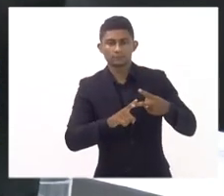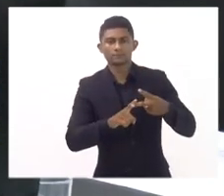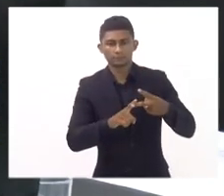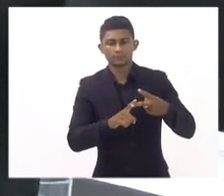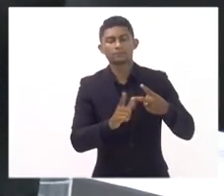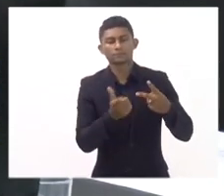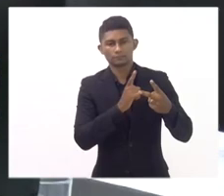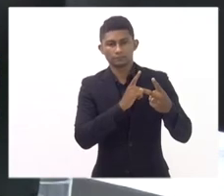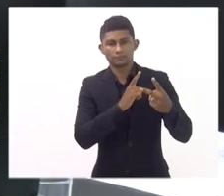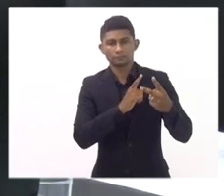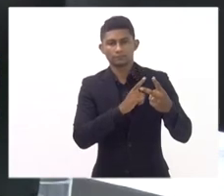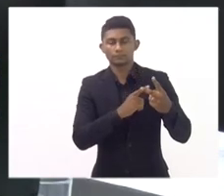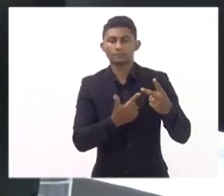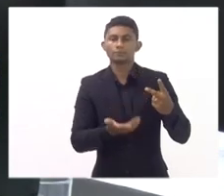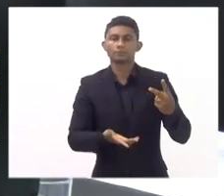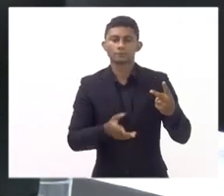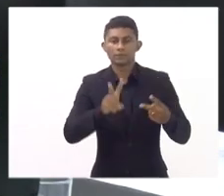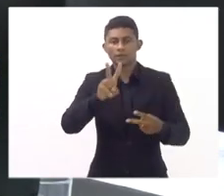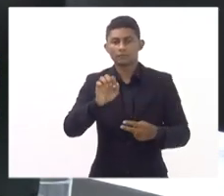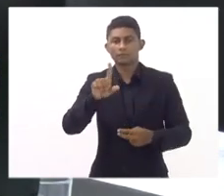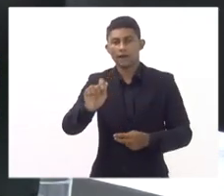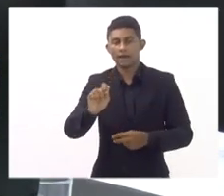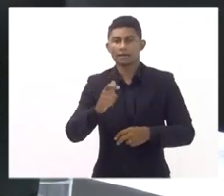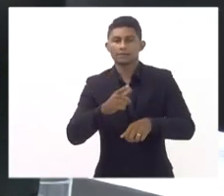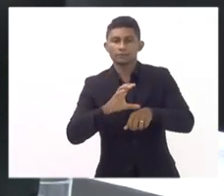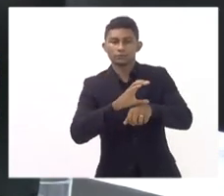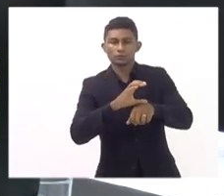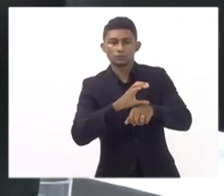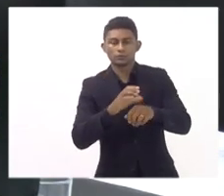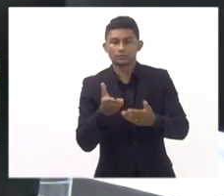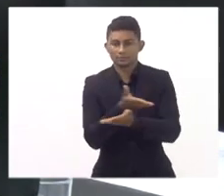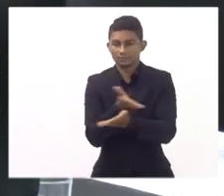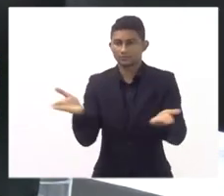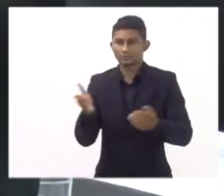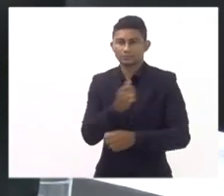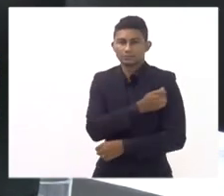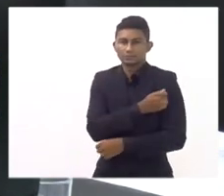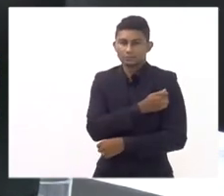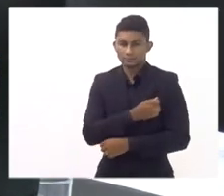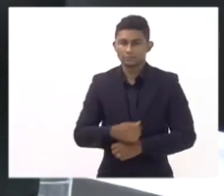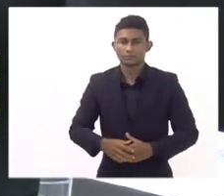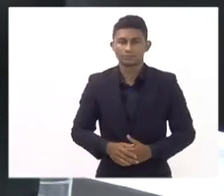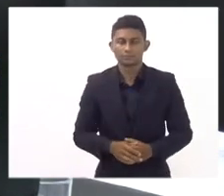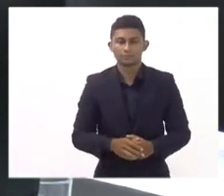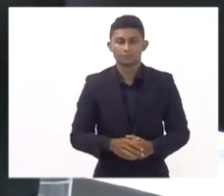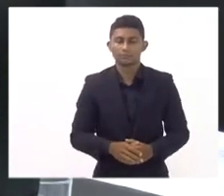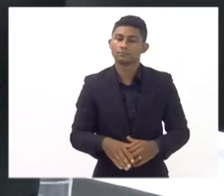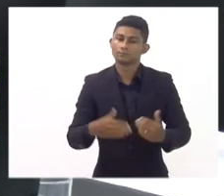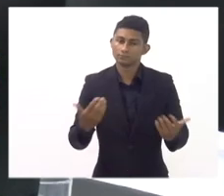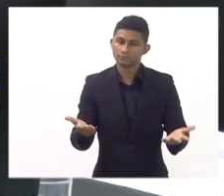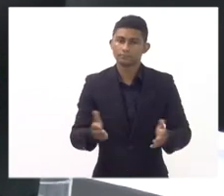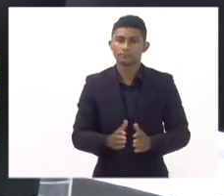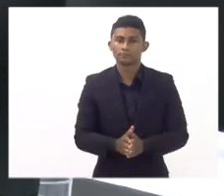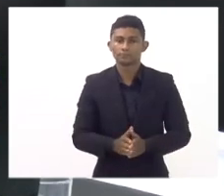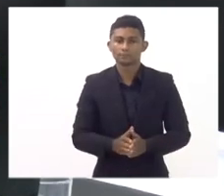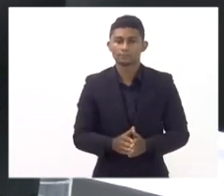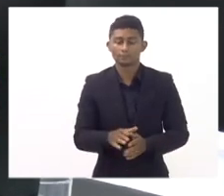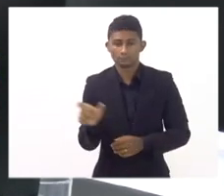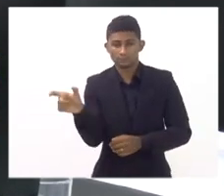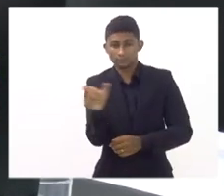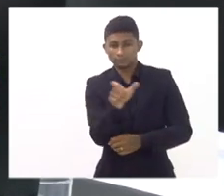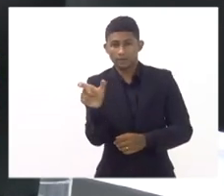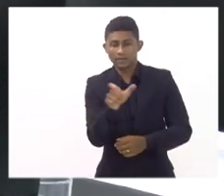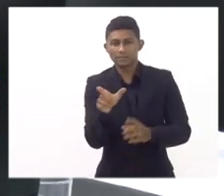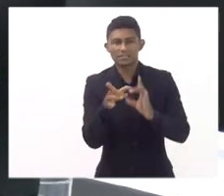né, de vagas nesses cursos para esses estudantes. Então, é isso. Passe livre é um direito,